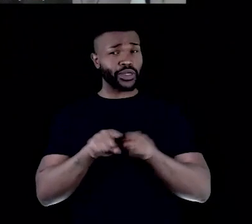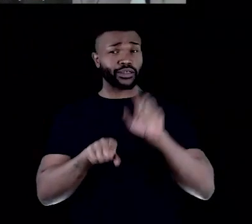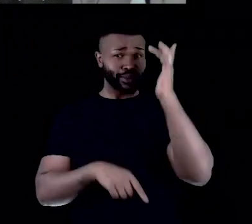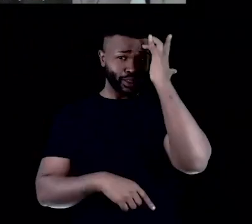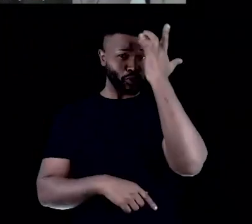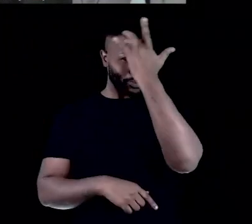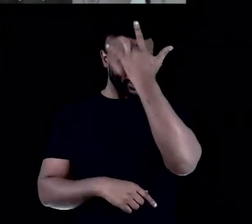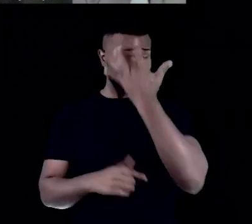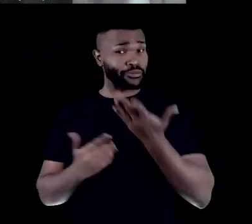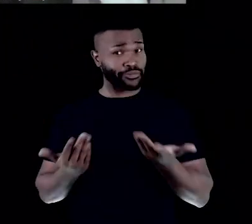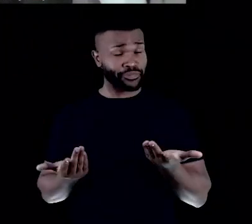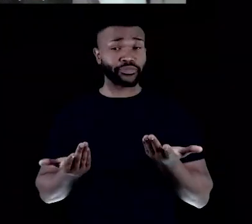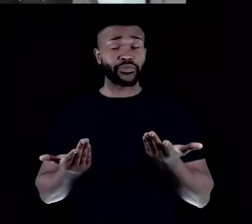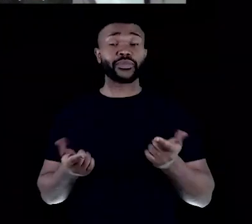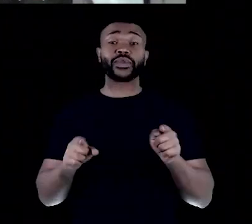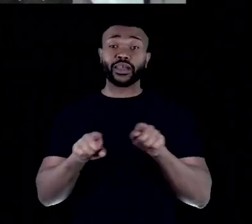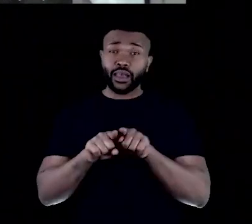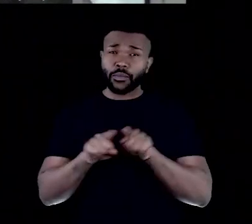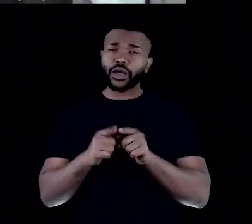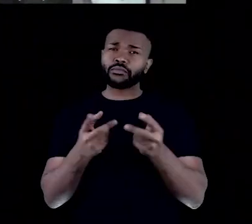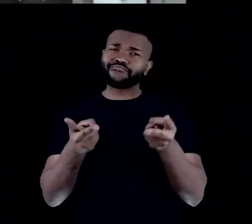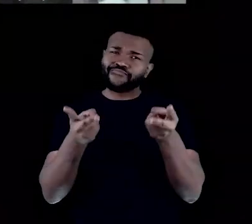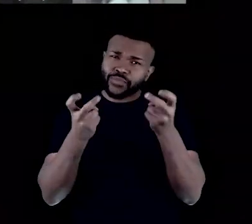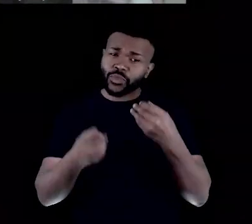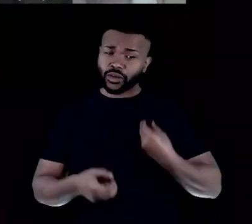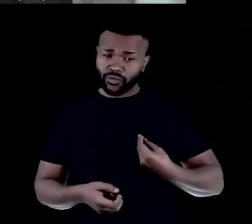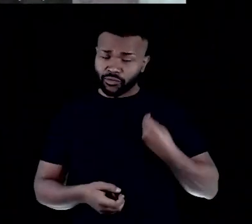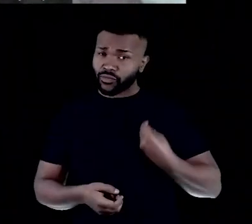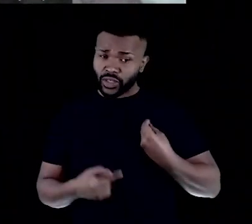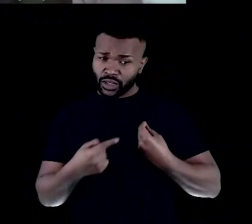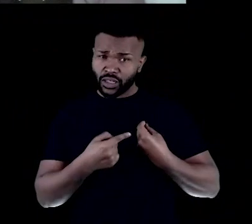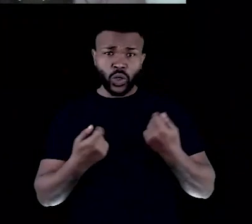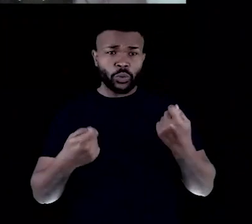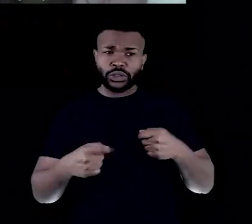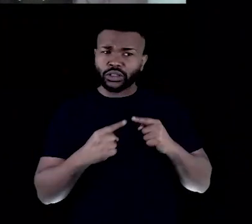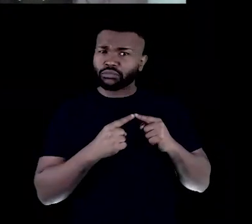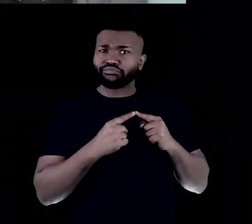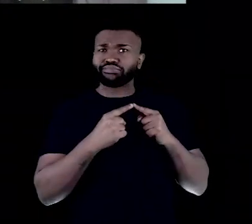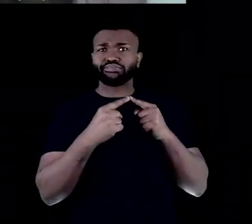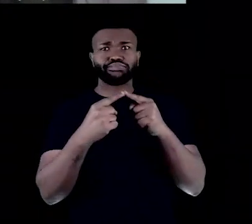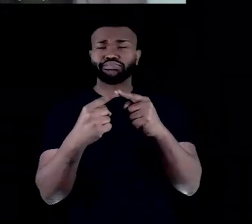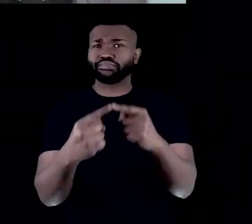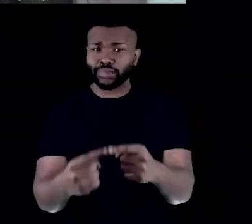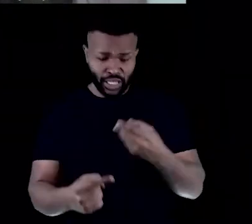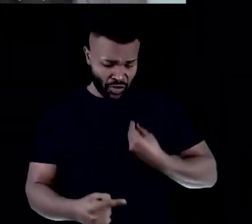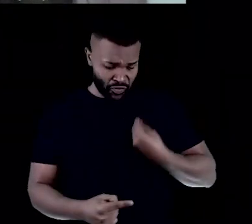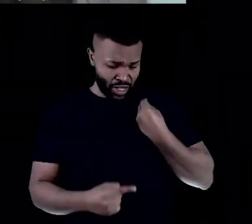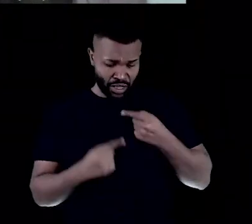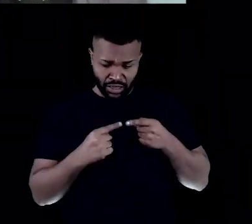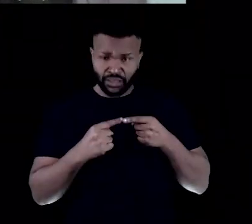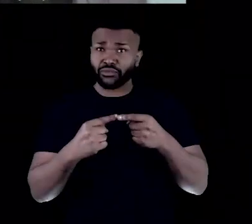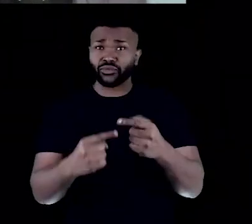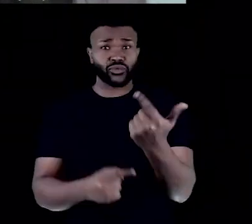também, né? E encarar que a vida não precisa ter sentido, de que a vida não